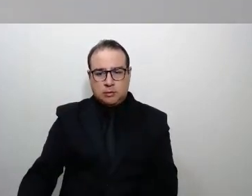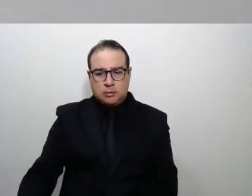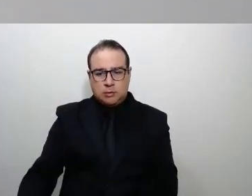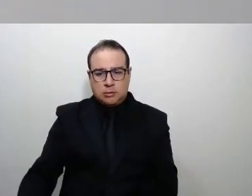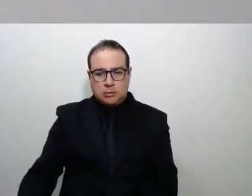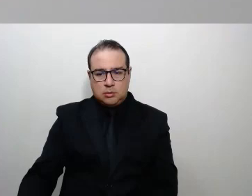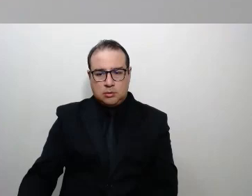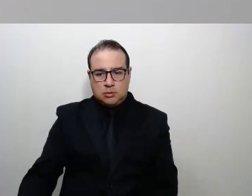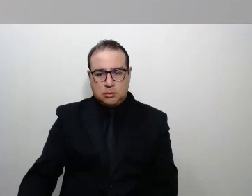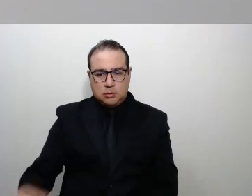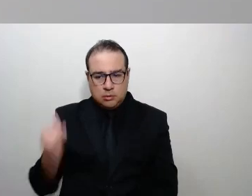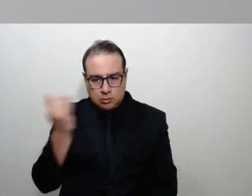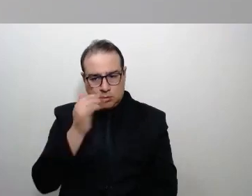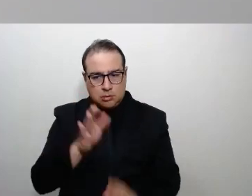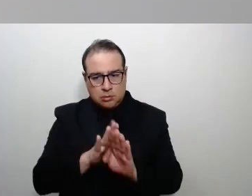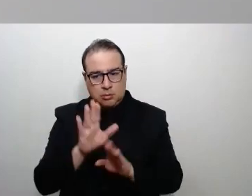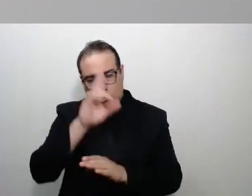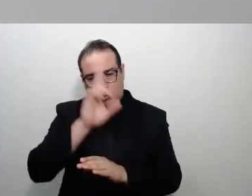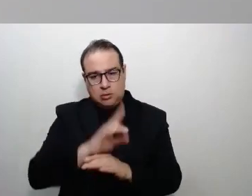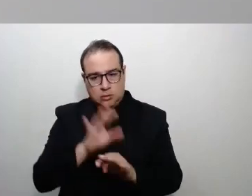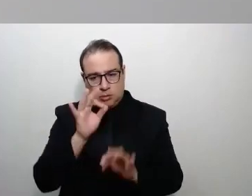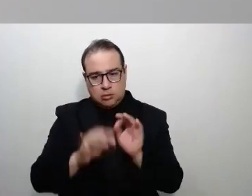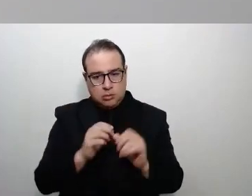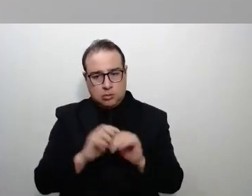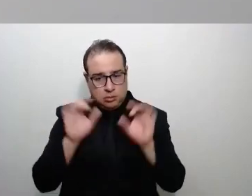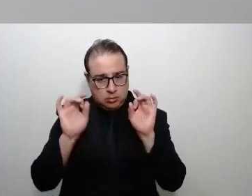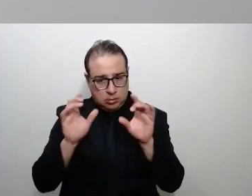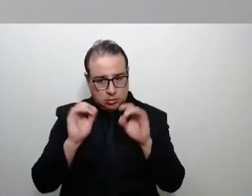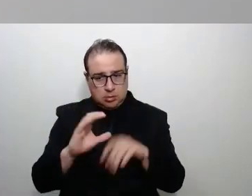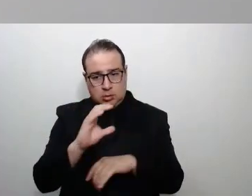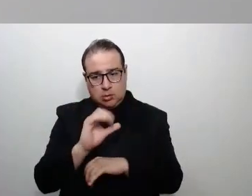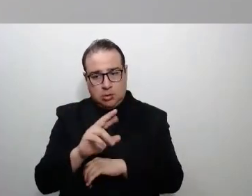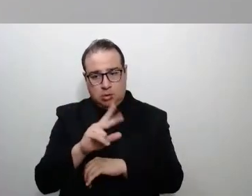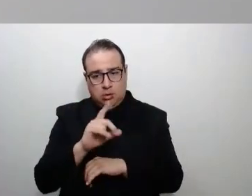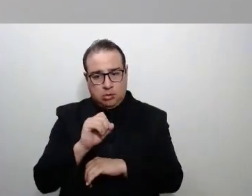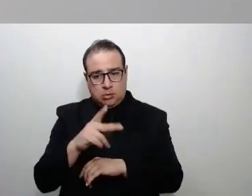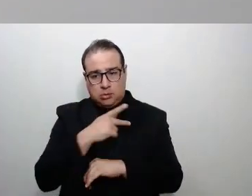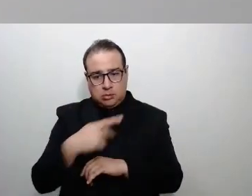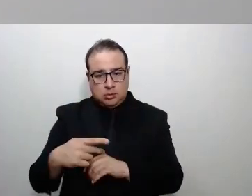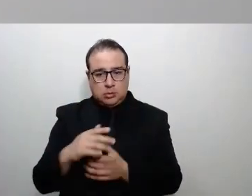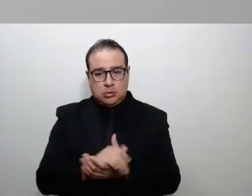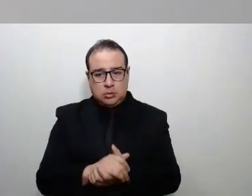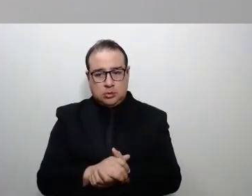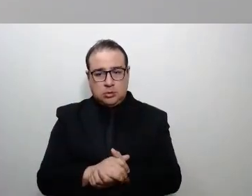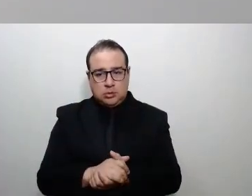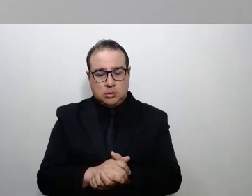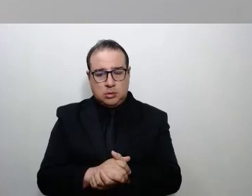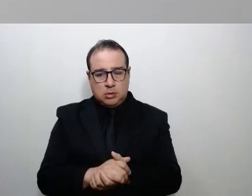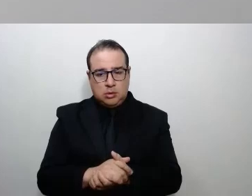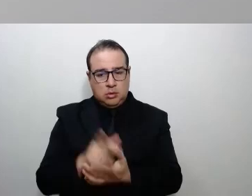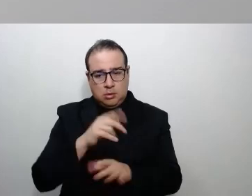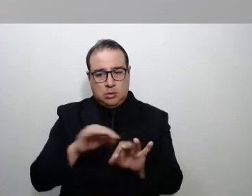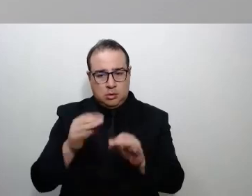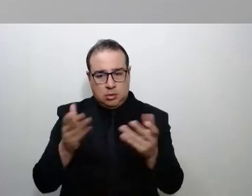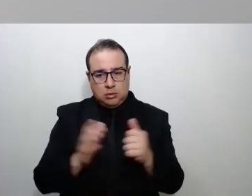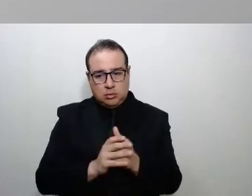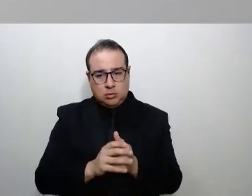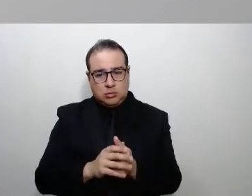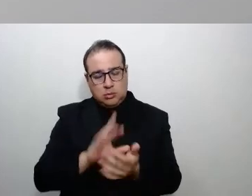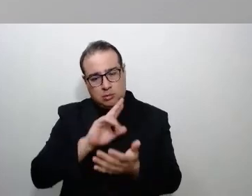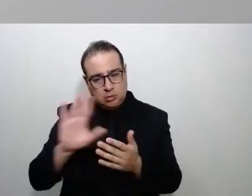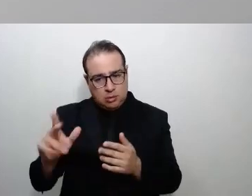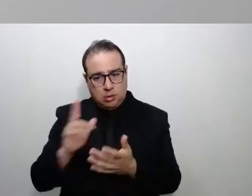Conselho Nacional de Justiça e especialmente do corregedor presidente nós fazemos essas correções